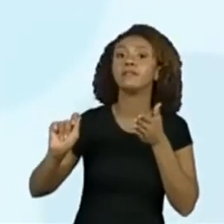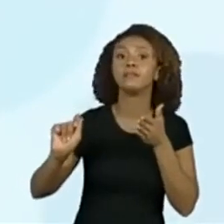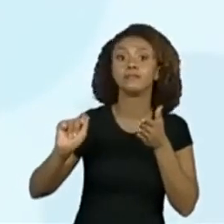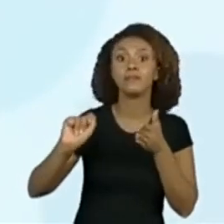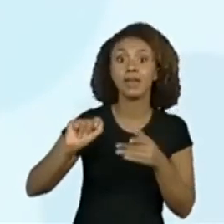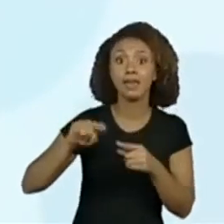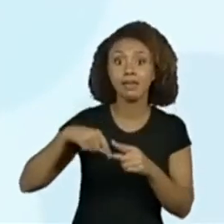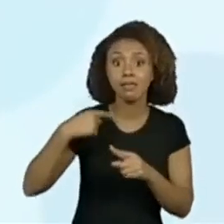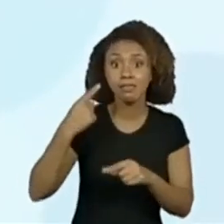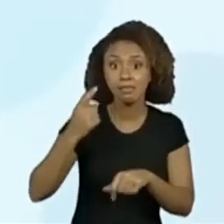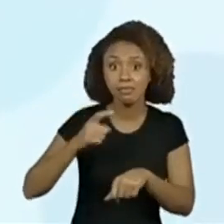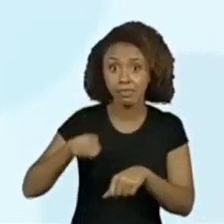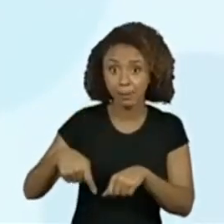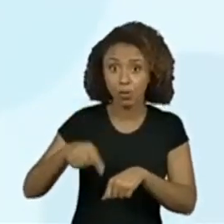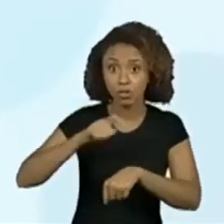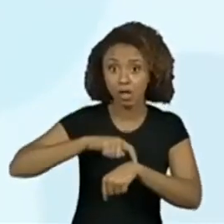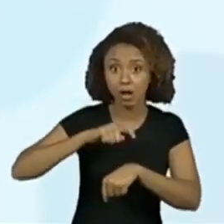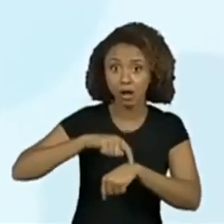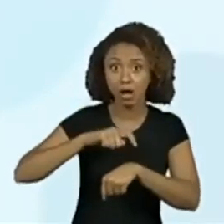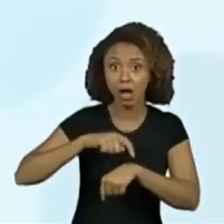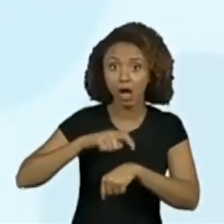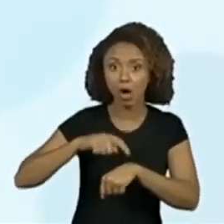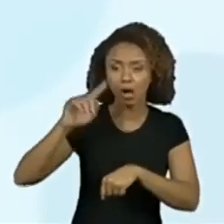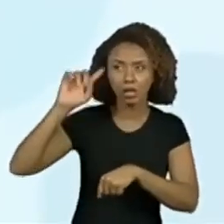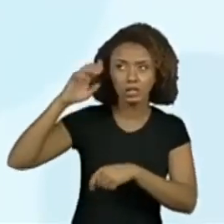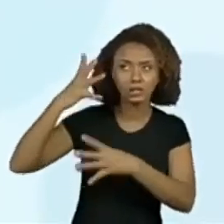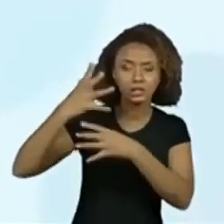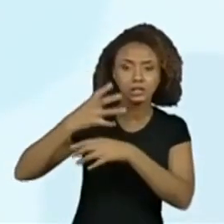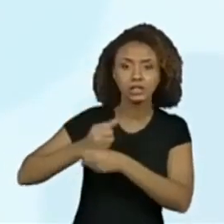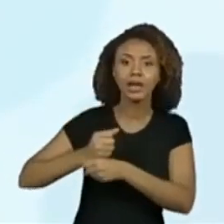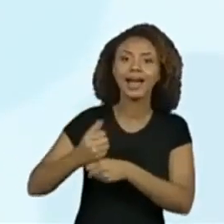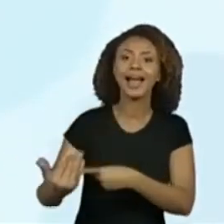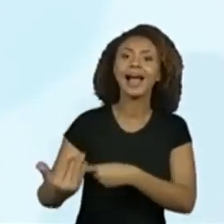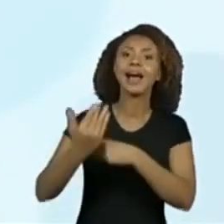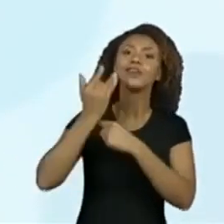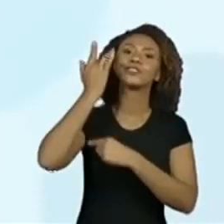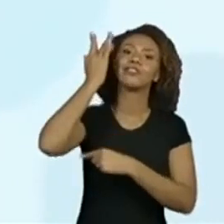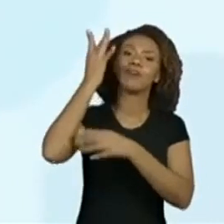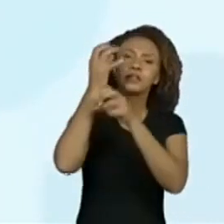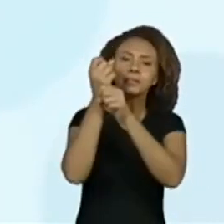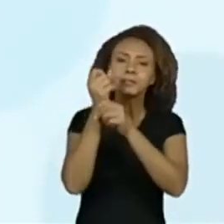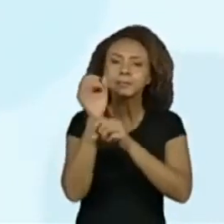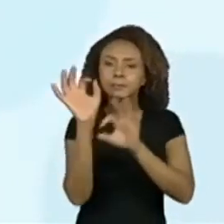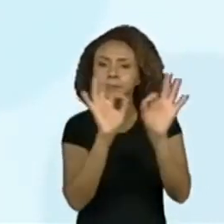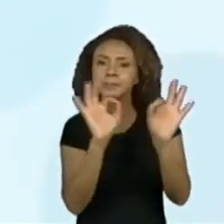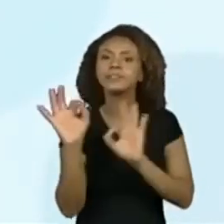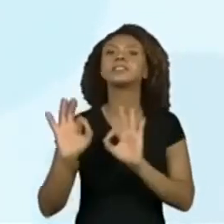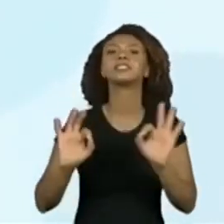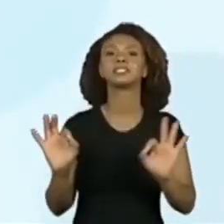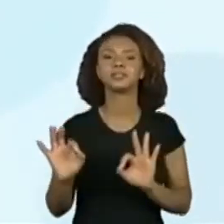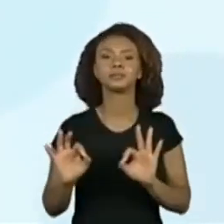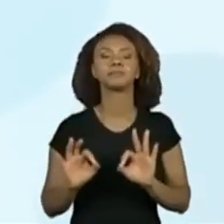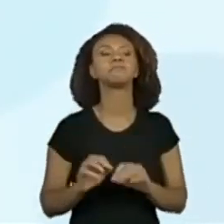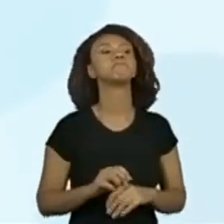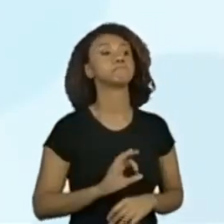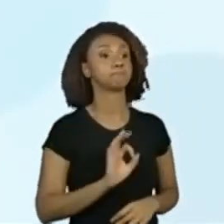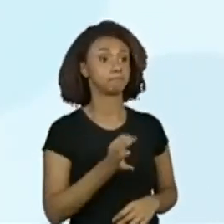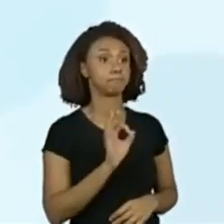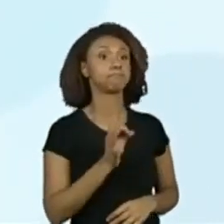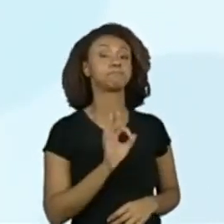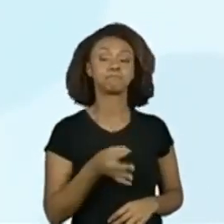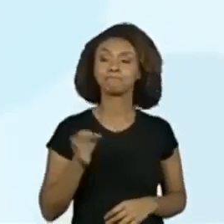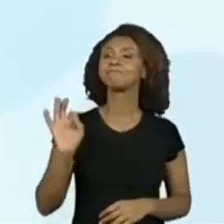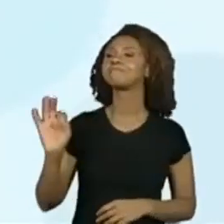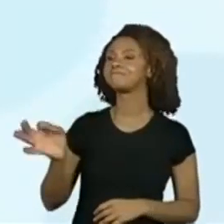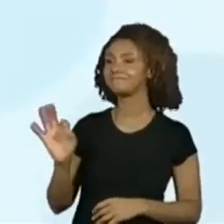resolver ficar um pouco mais claro mais fácil para nós não é mesmo Sim então nós já destacamos que o mha tinha cinco carrinhos